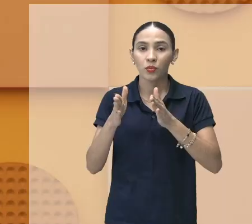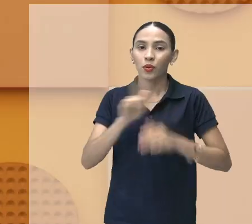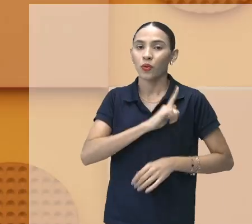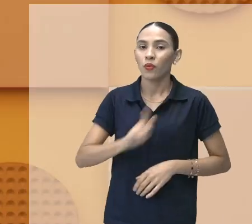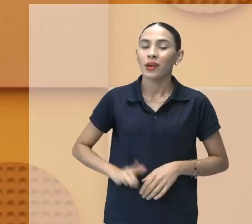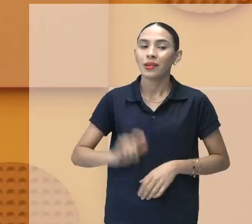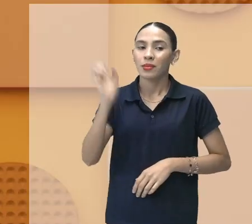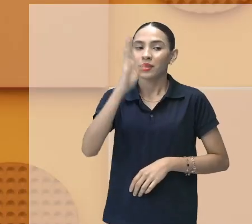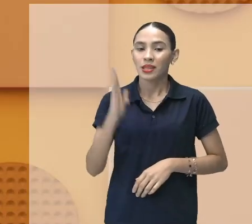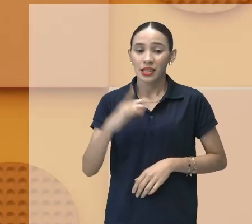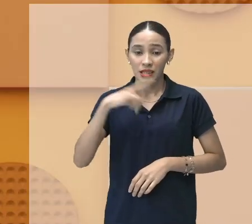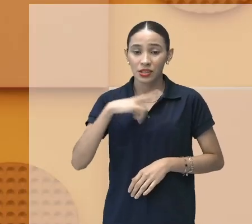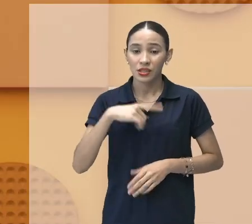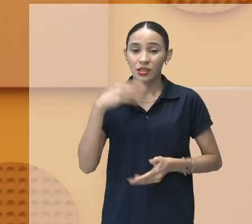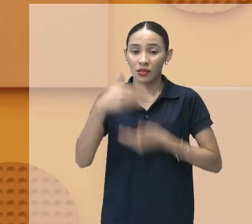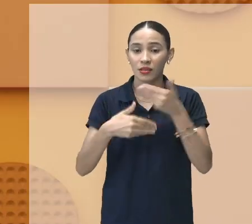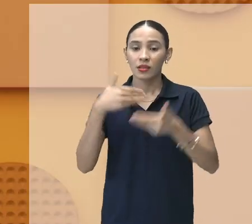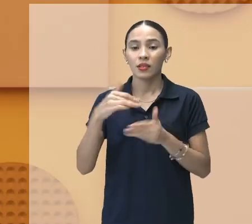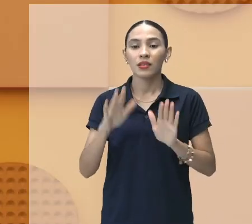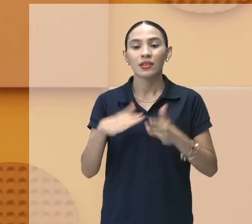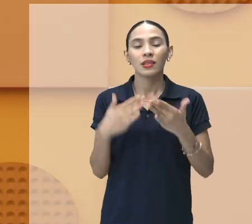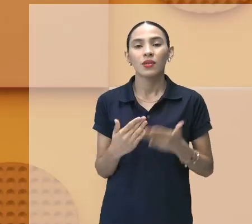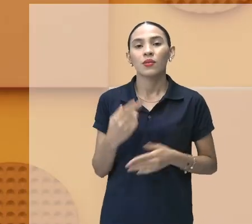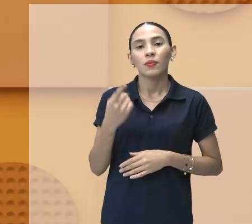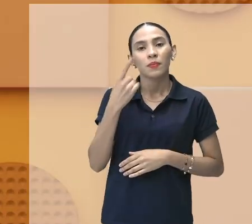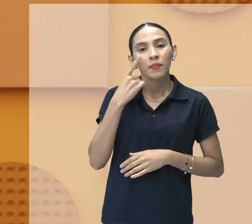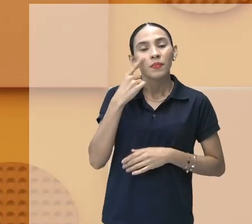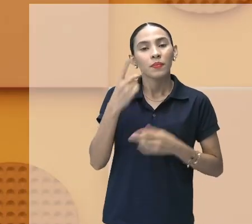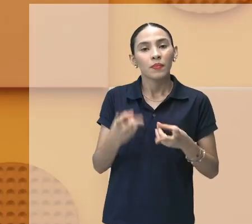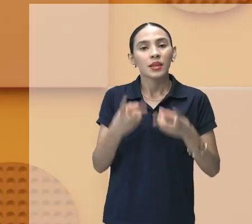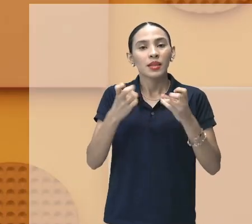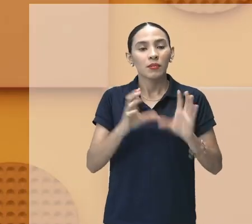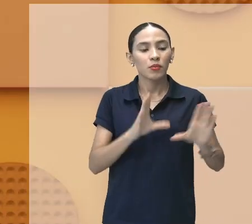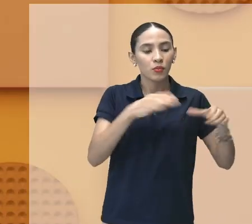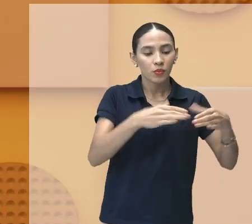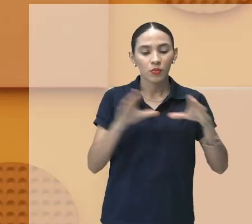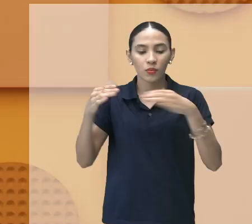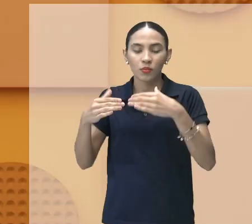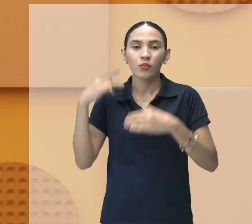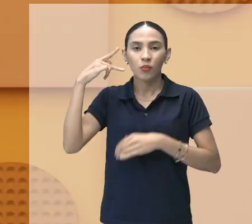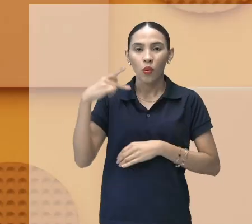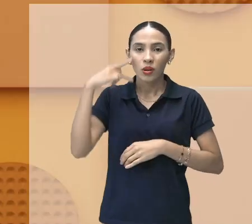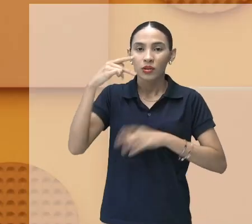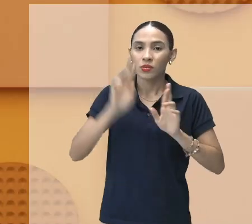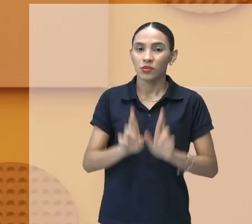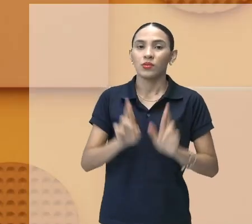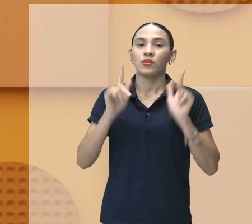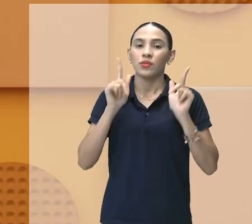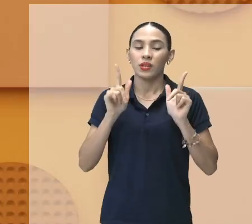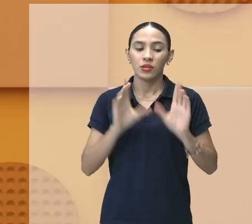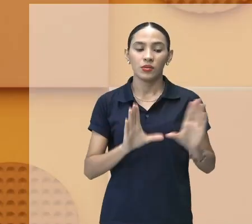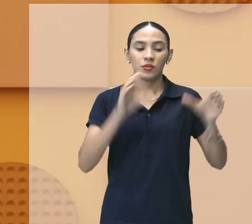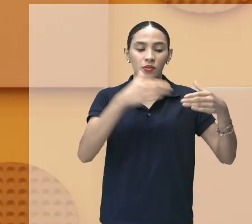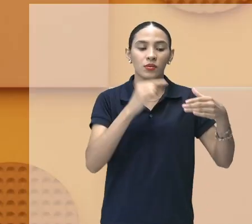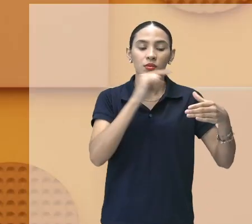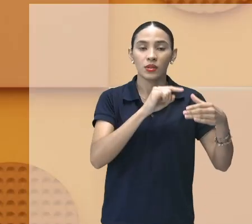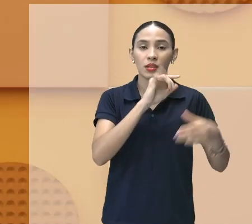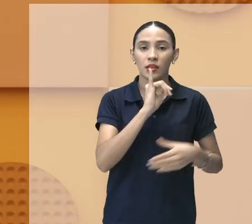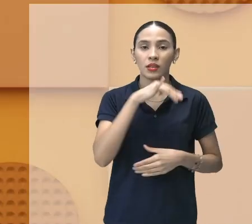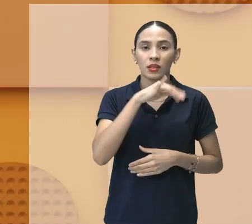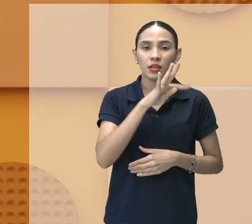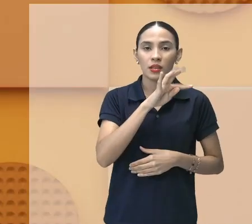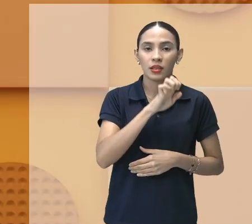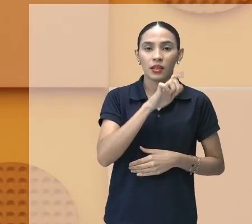brasileiro havia tomado. Então a gente vê 2 movimentos políticos antagônicos. De um lado, os